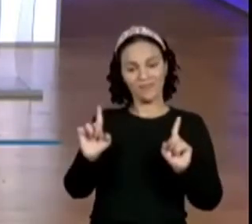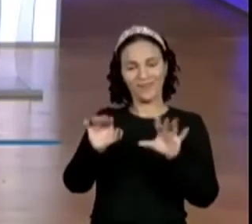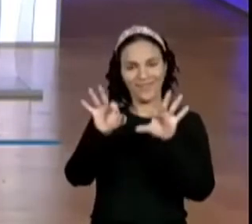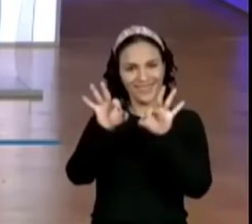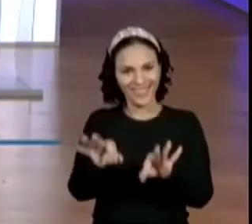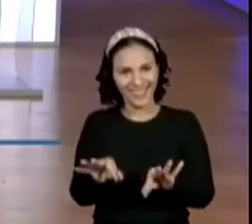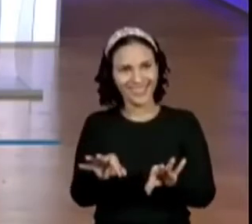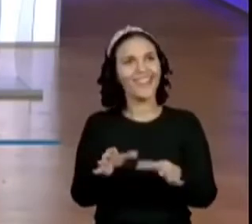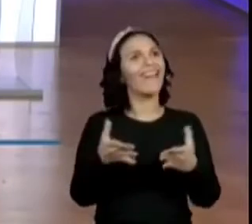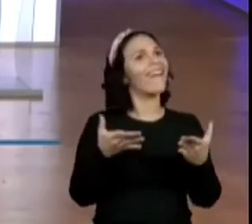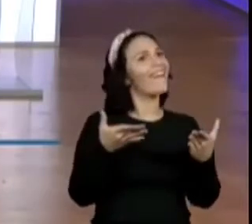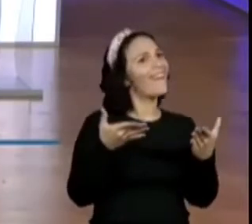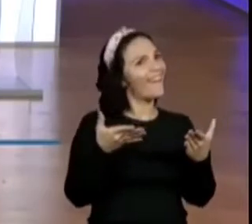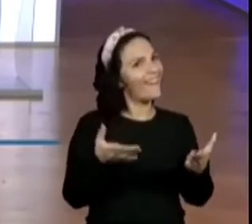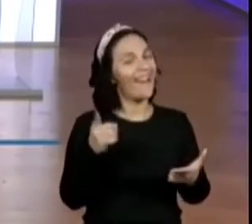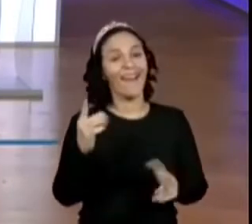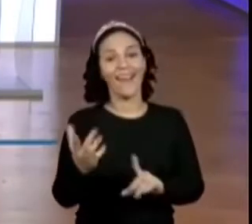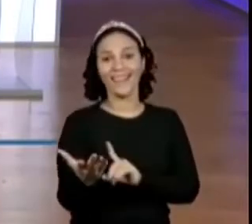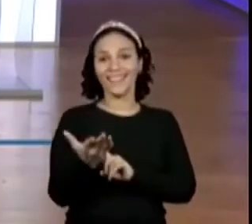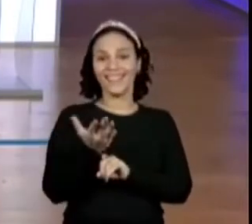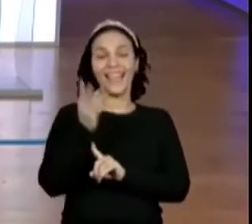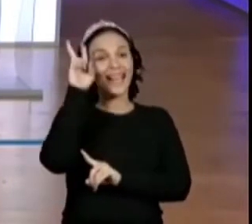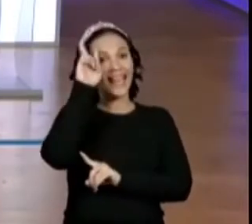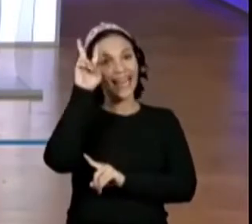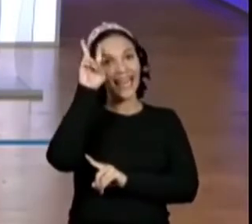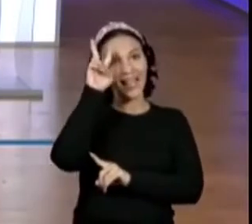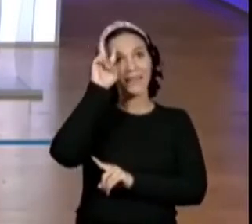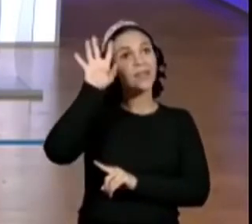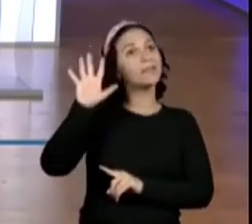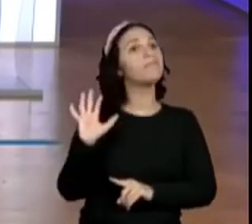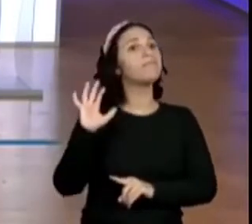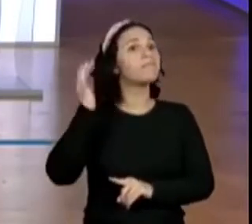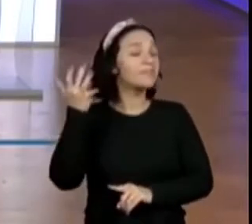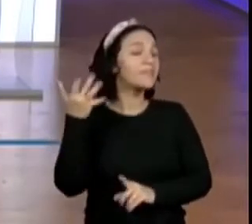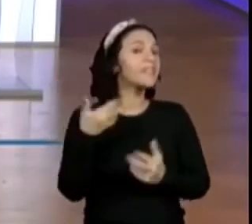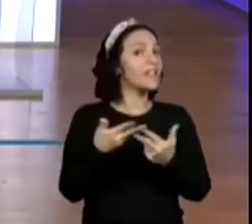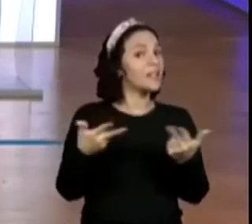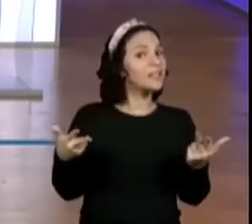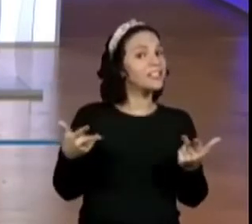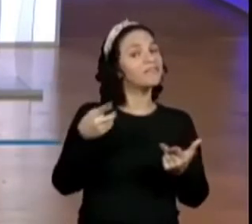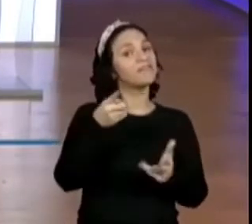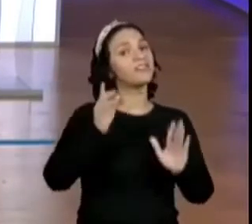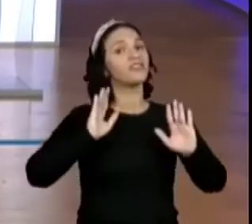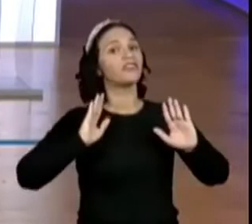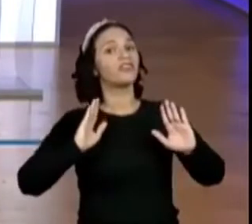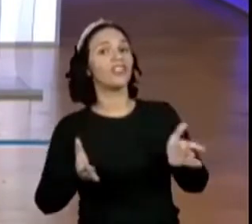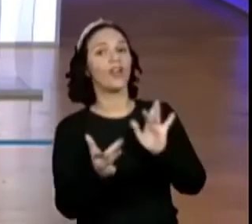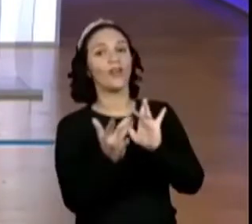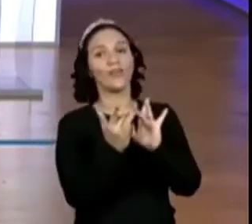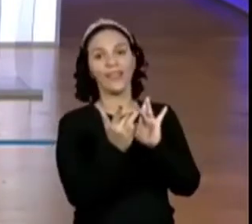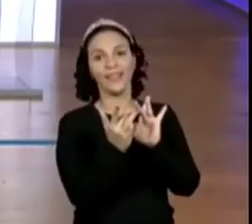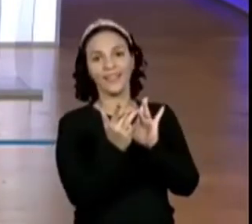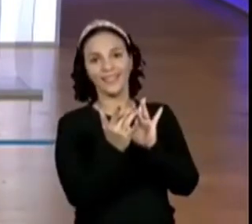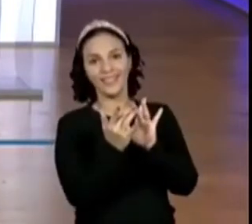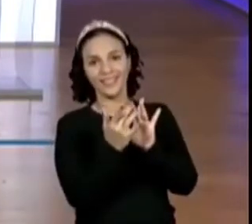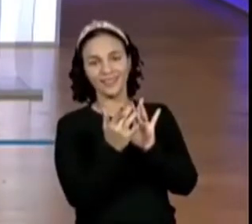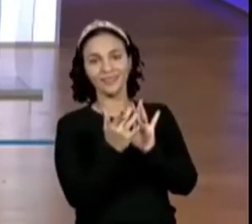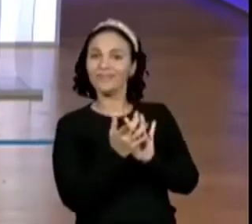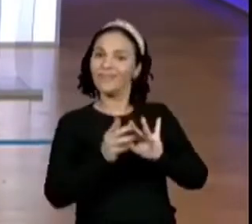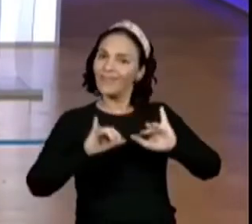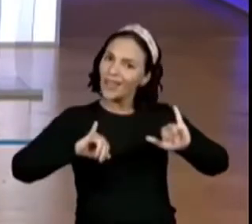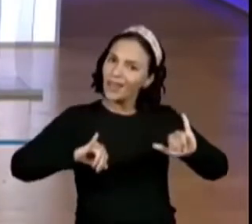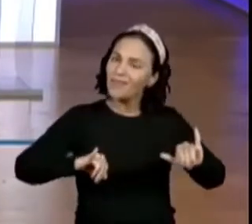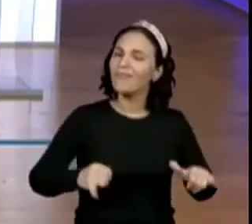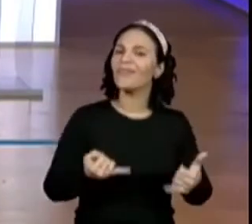aula. Ela pode me lembrar de algumas situações que você já tem contato. E a gente vai poder